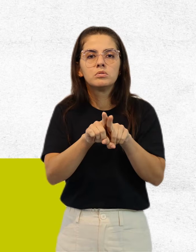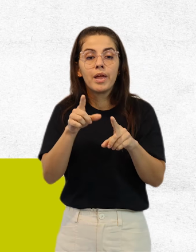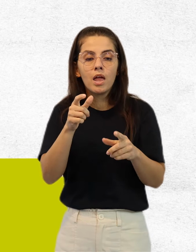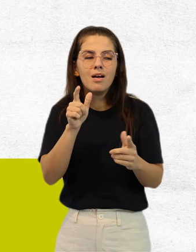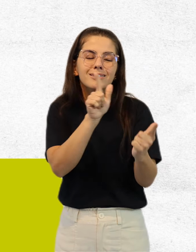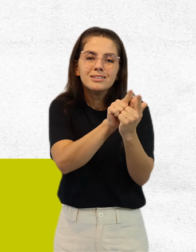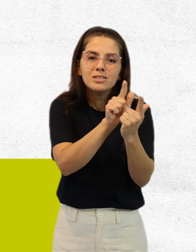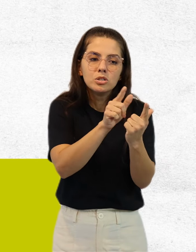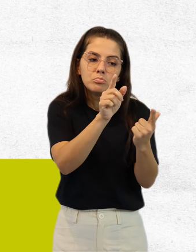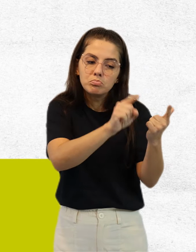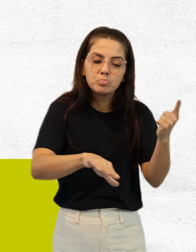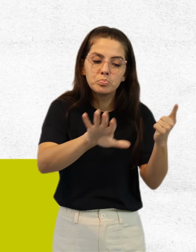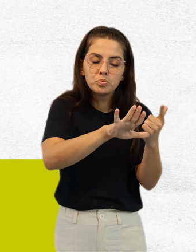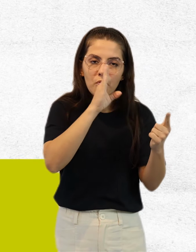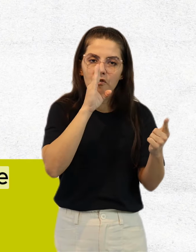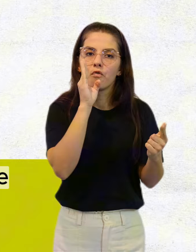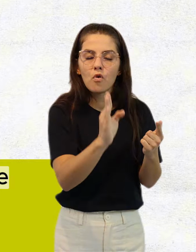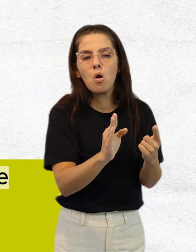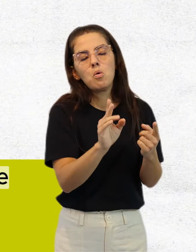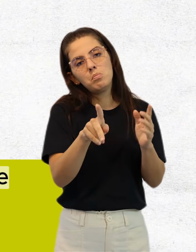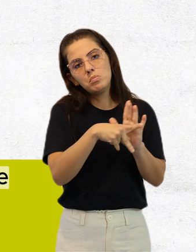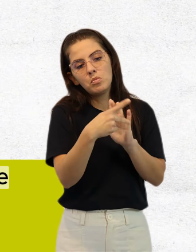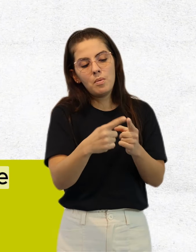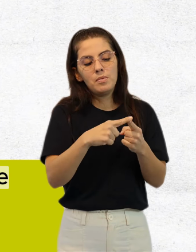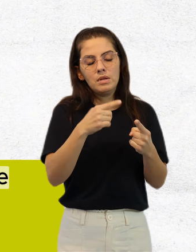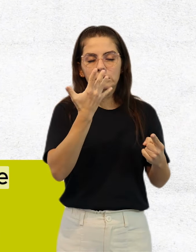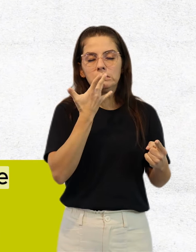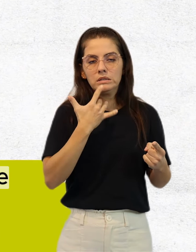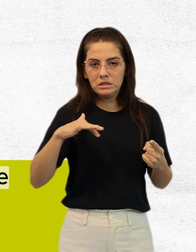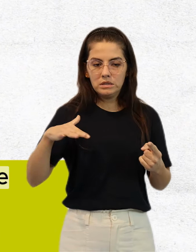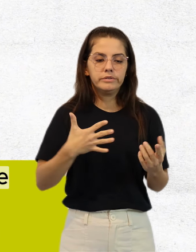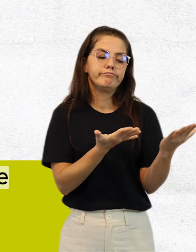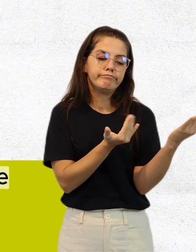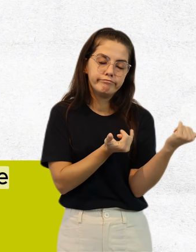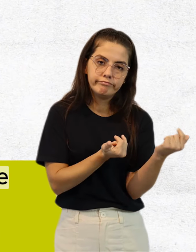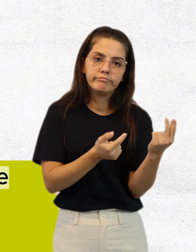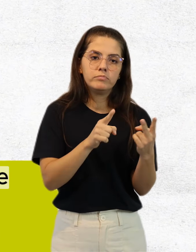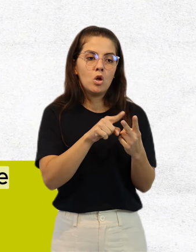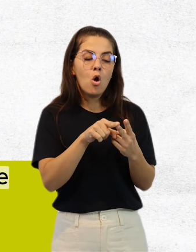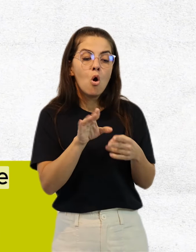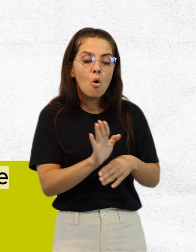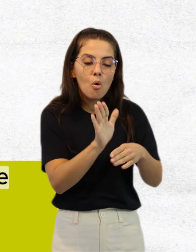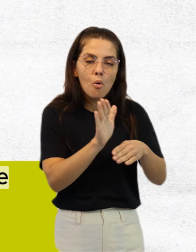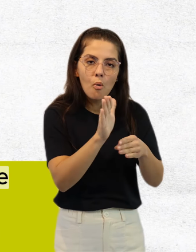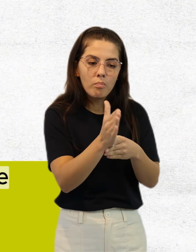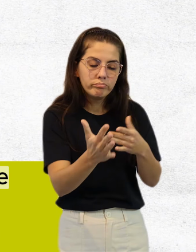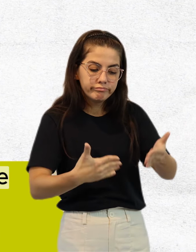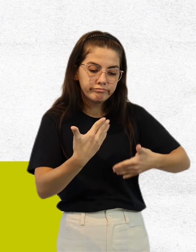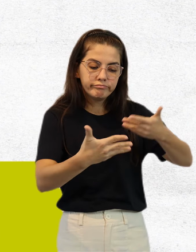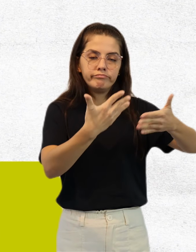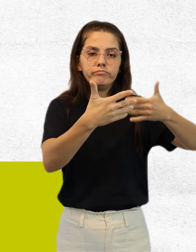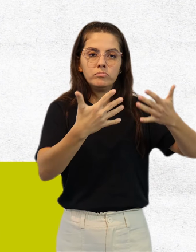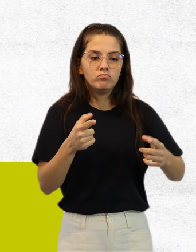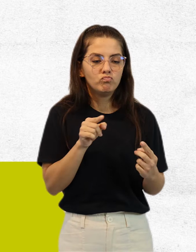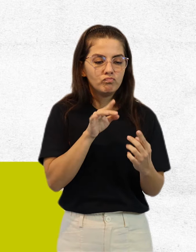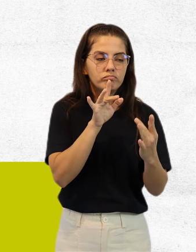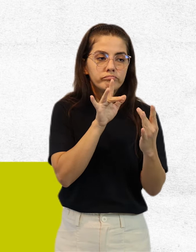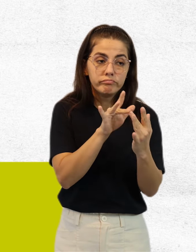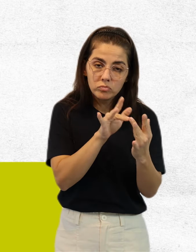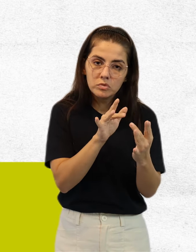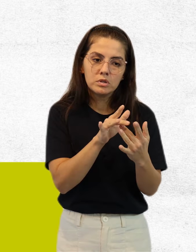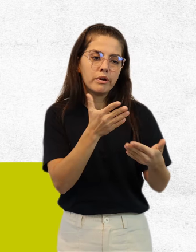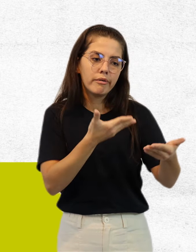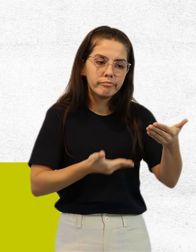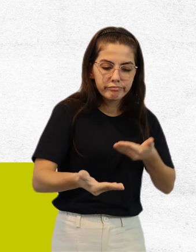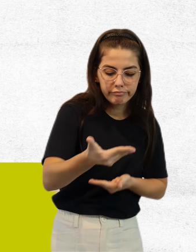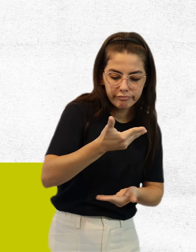que é baseado em públicos prioritários. Então, nós atuamos com criança e adolescente no serviço de convivência e fortalecimento de vínculos, que é um serviço